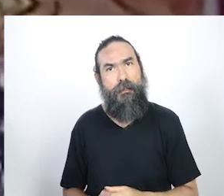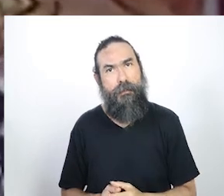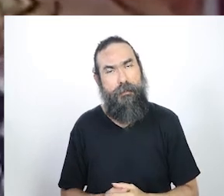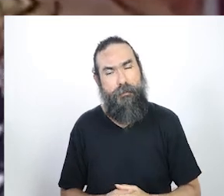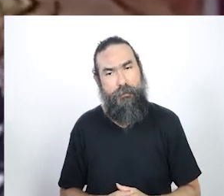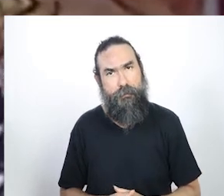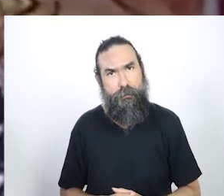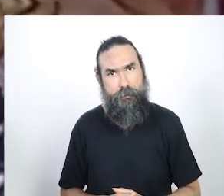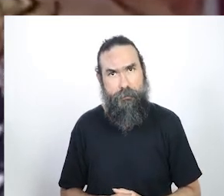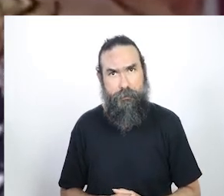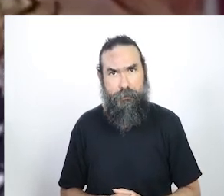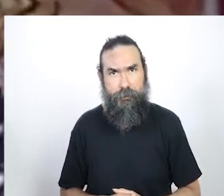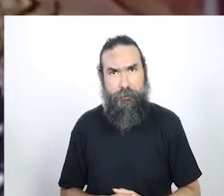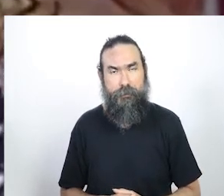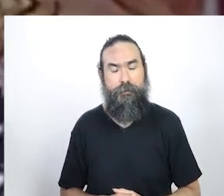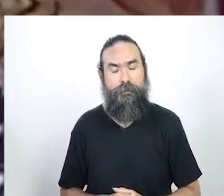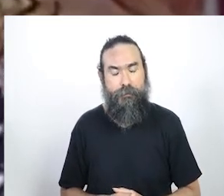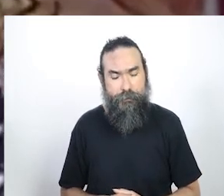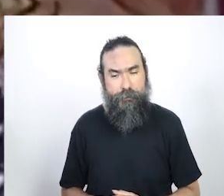Shirley Krenak.